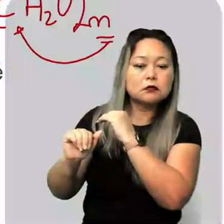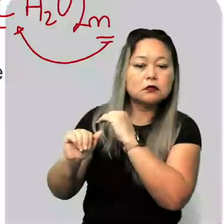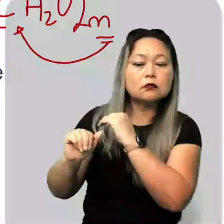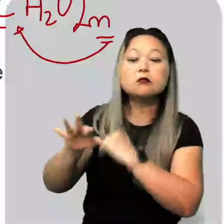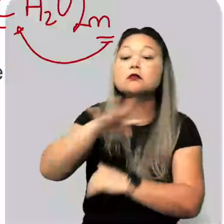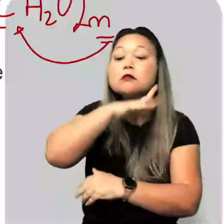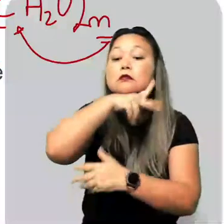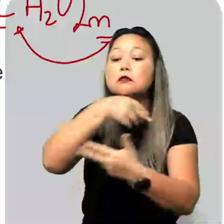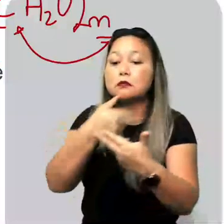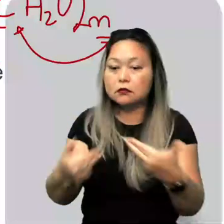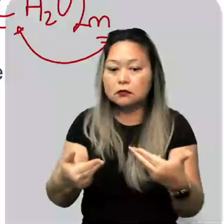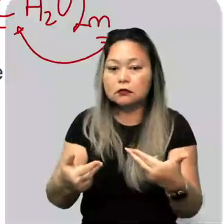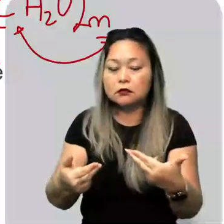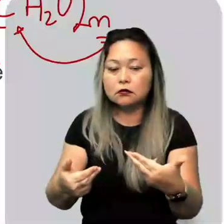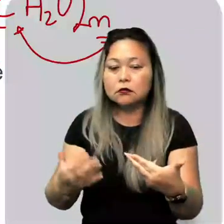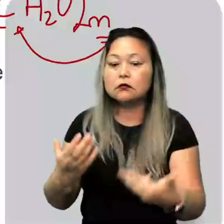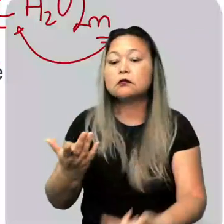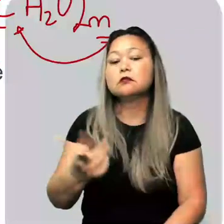nos animais.